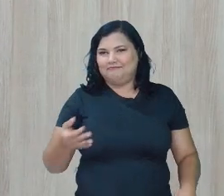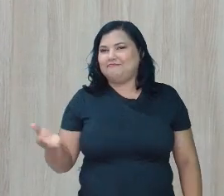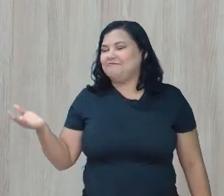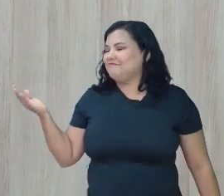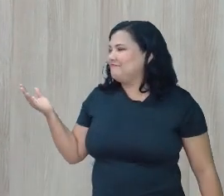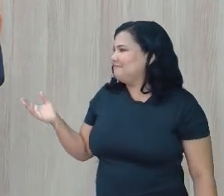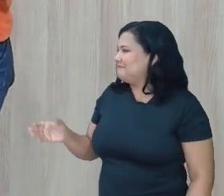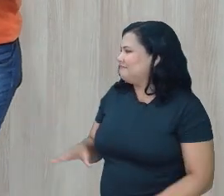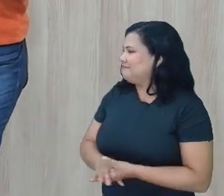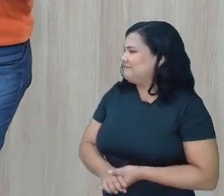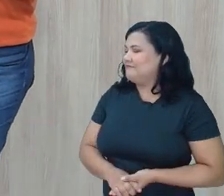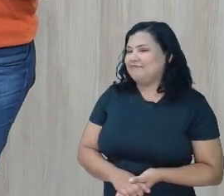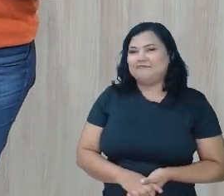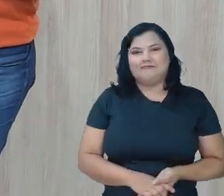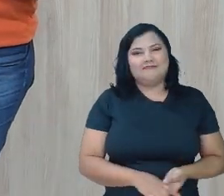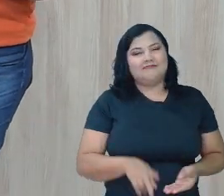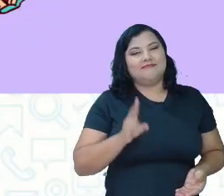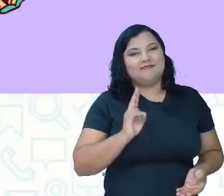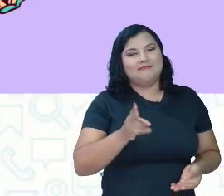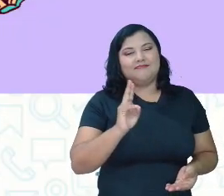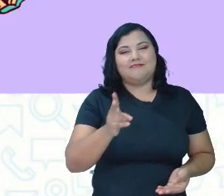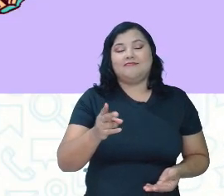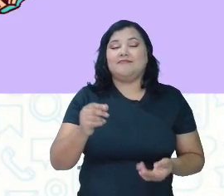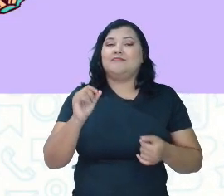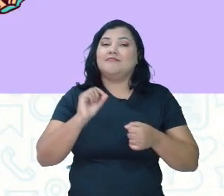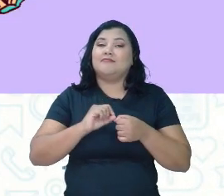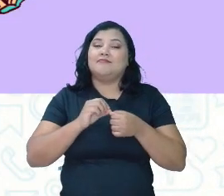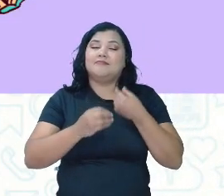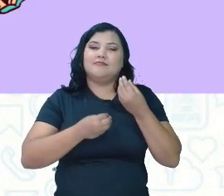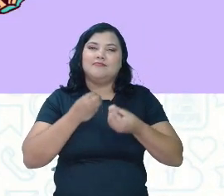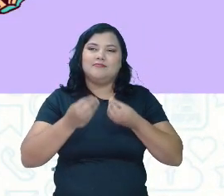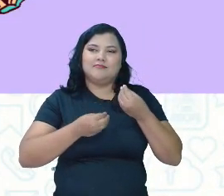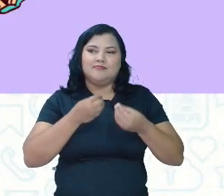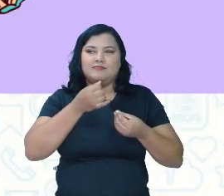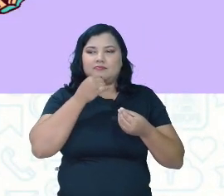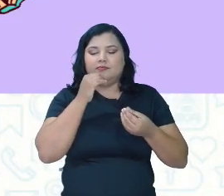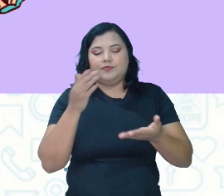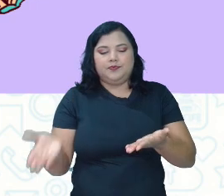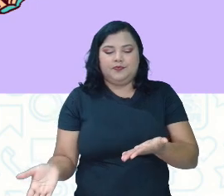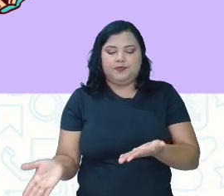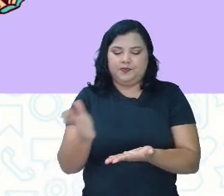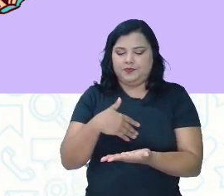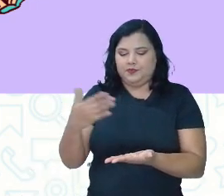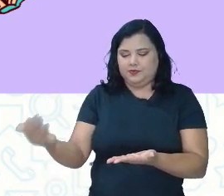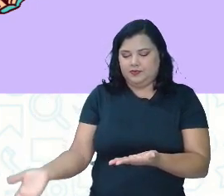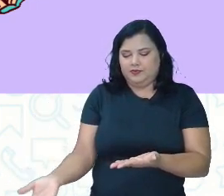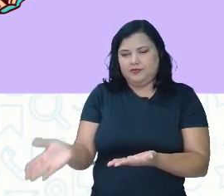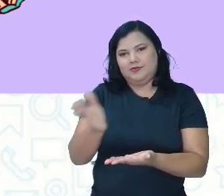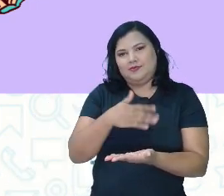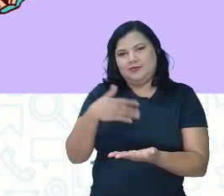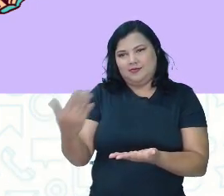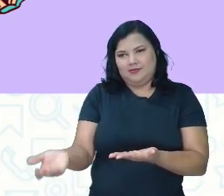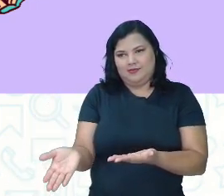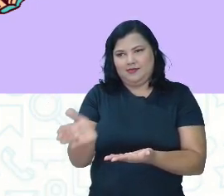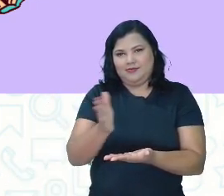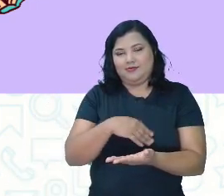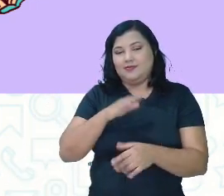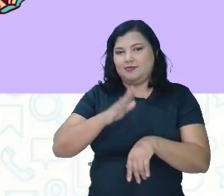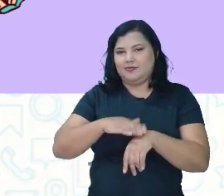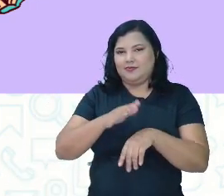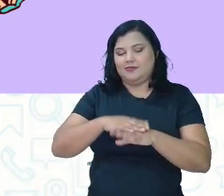seguindo. Isso é feito tanto pelo sentido de virar as páginas, quanto ao ler